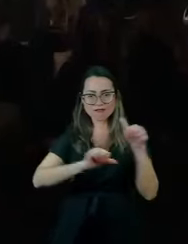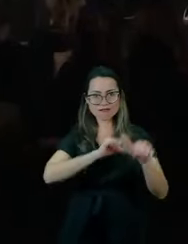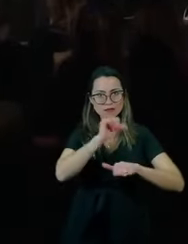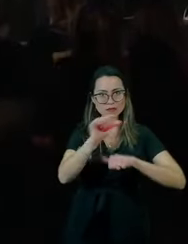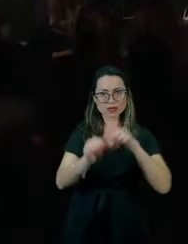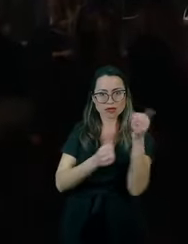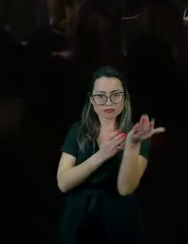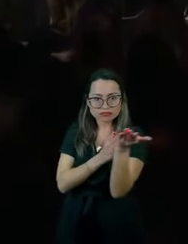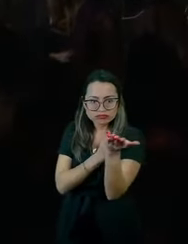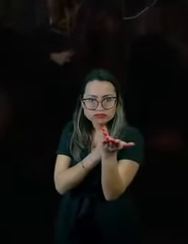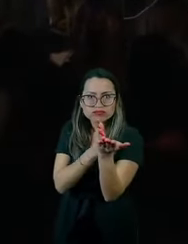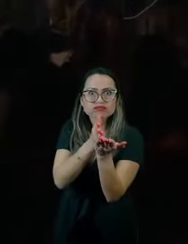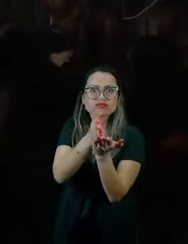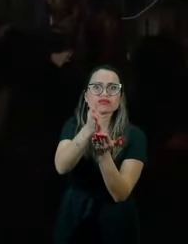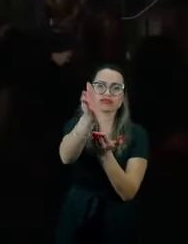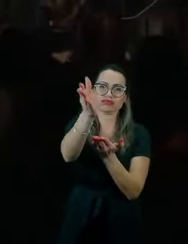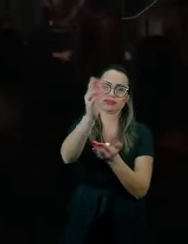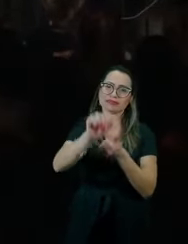você caminhar.